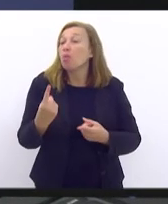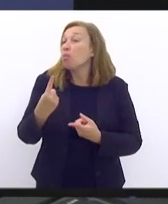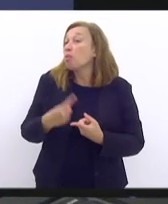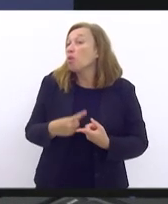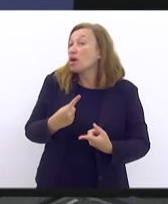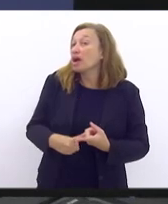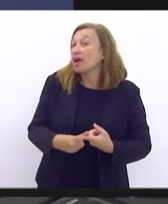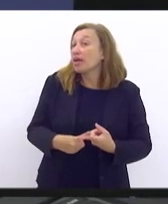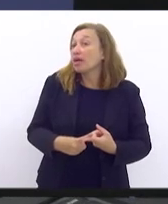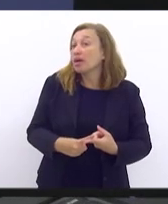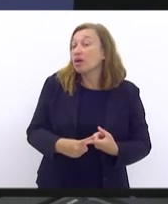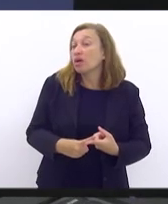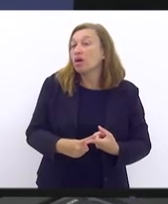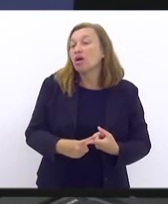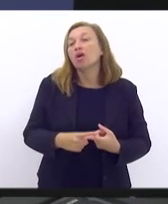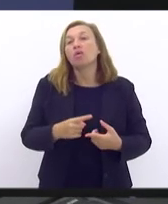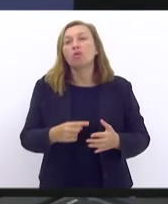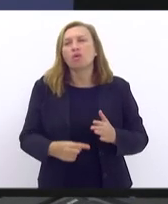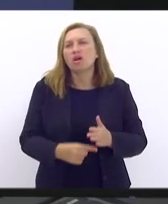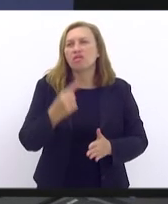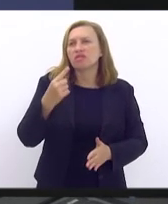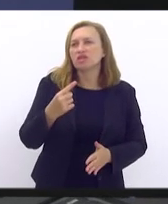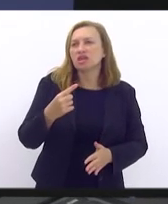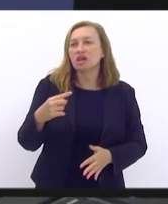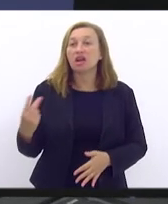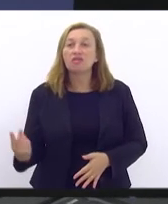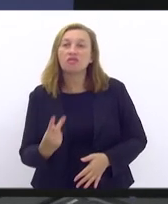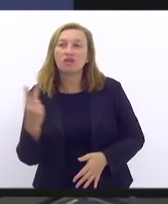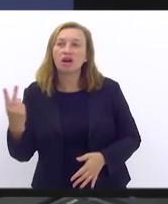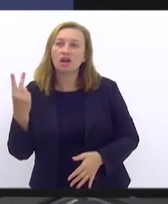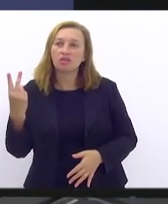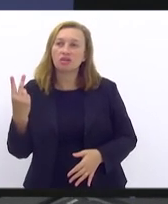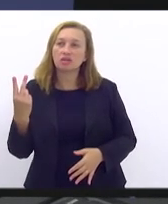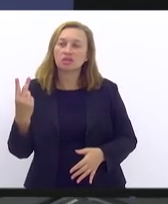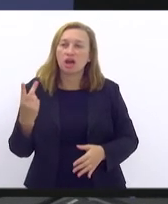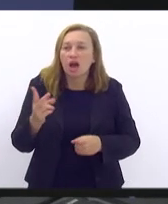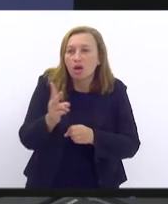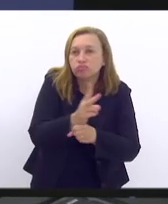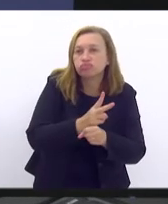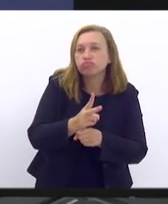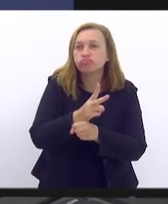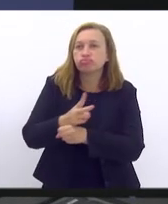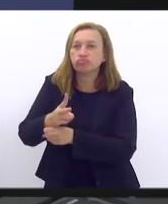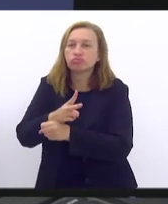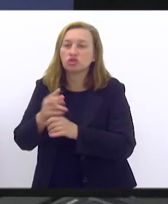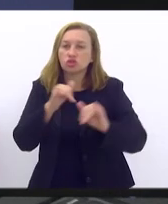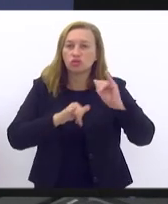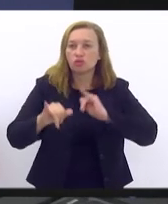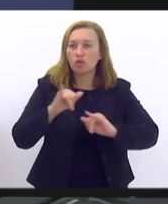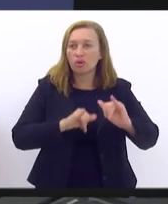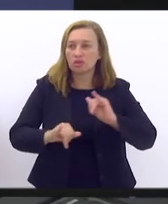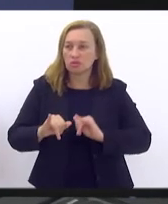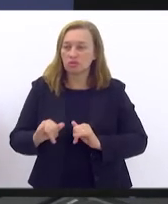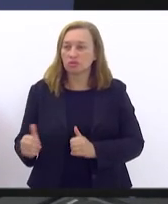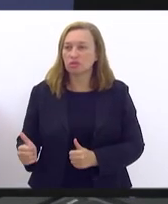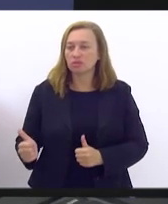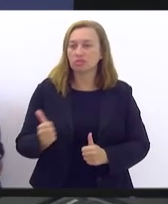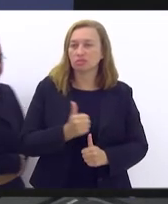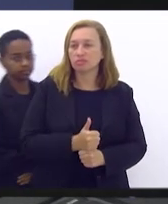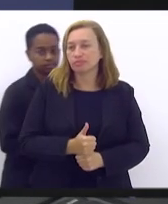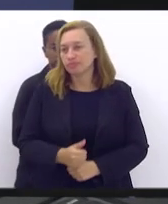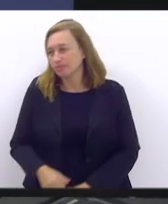Porque, uma vez que ela privilegia a mera busca em banco de dados, a